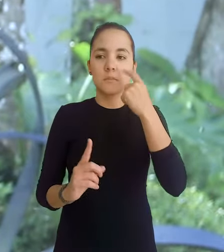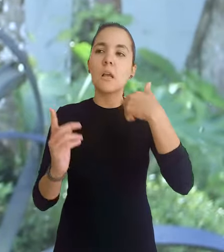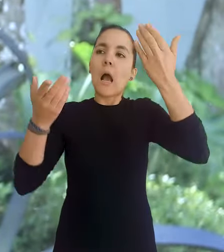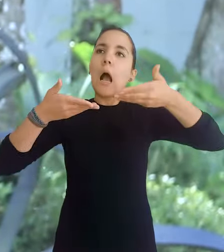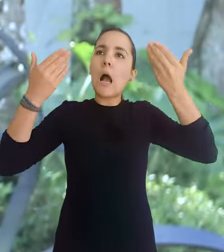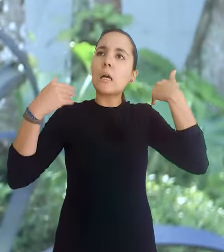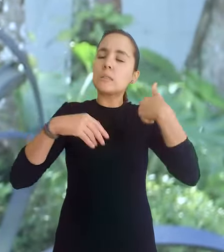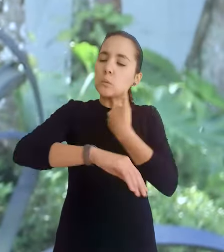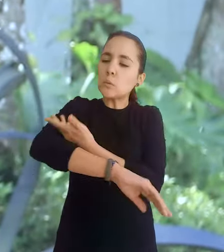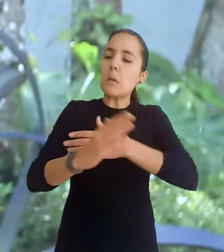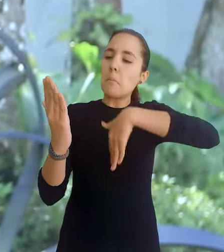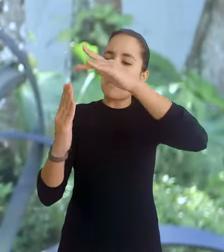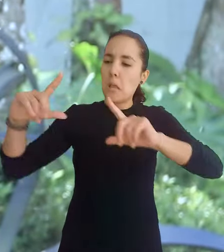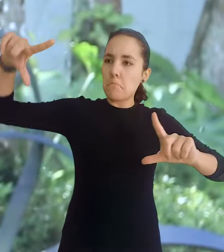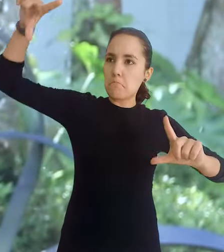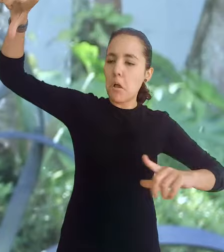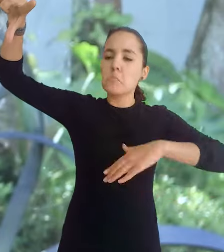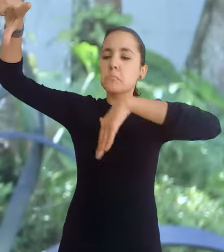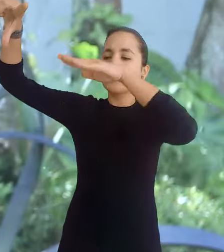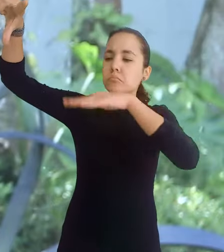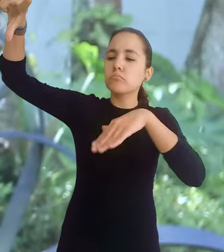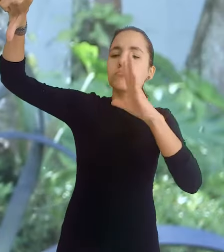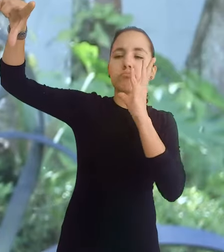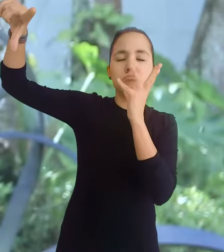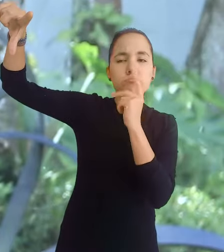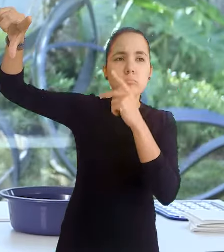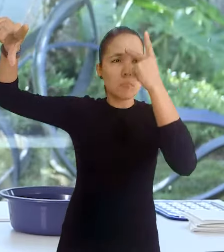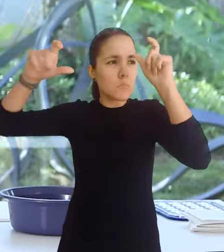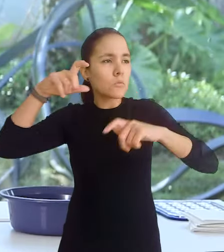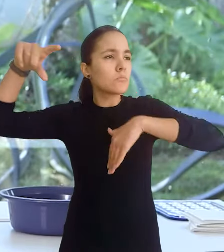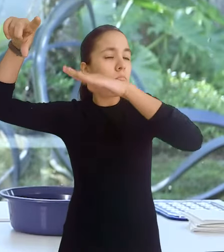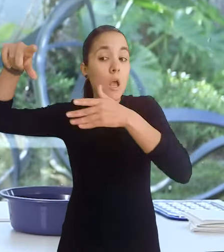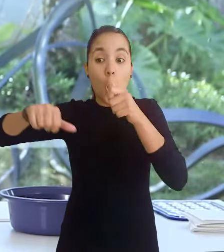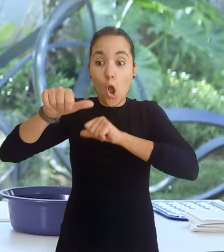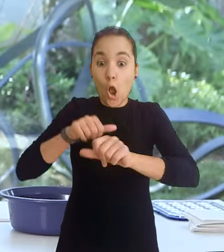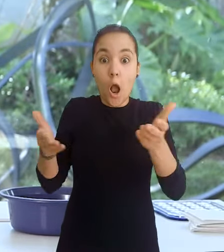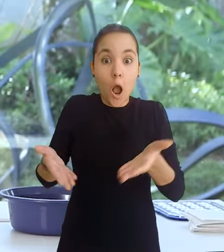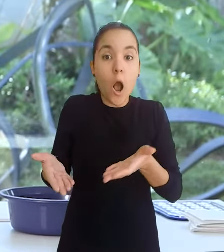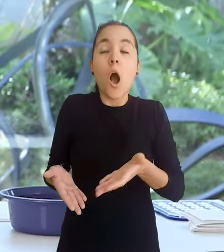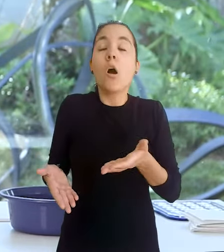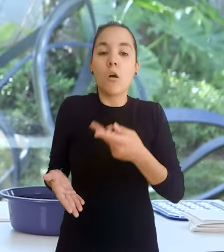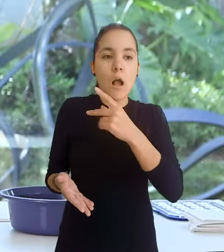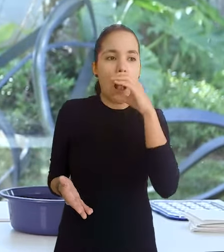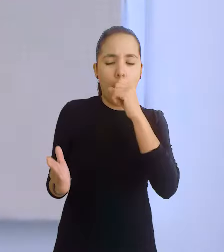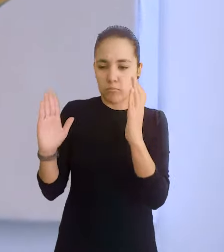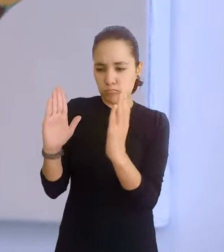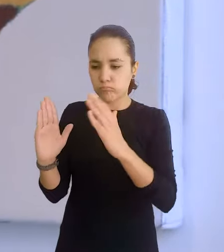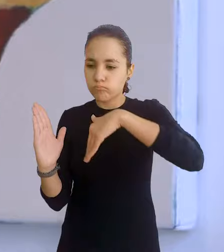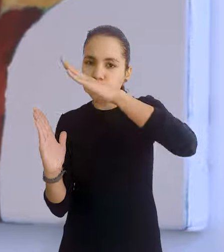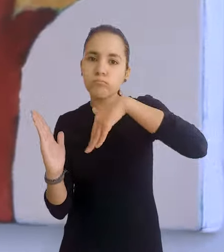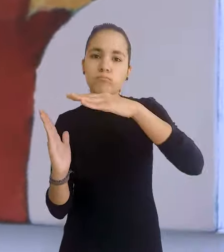quadros anteriores, maiores e constantemente retratando pessoas. Com um enquadramento muito próximo dos